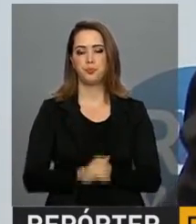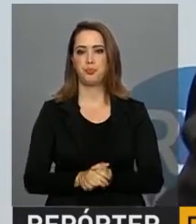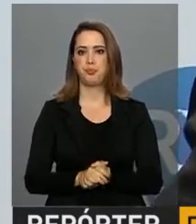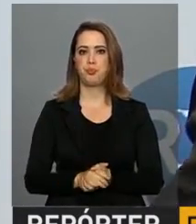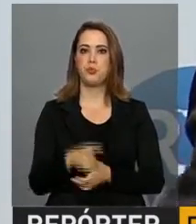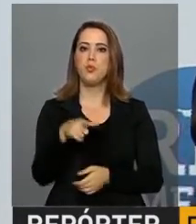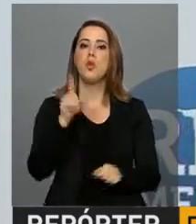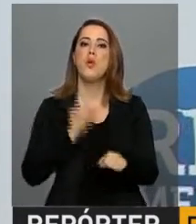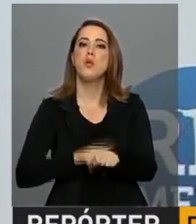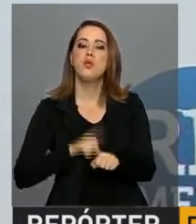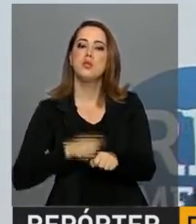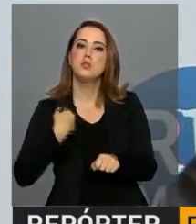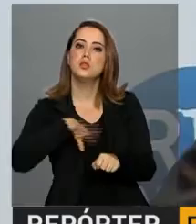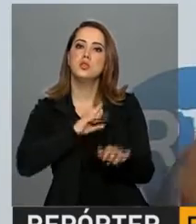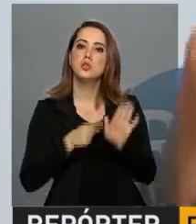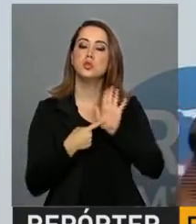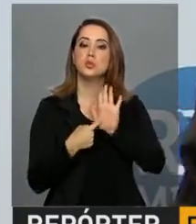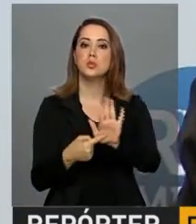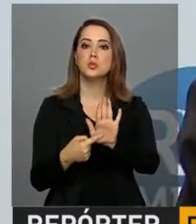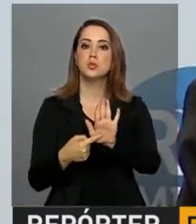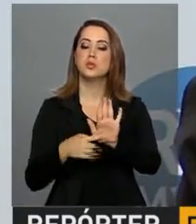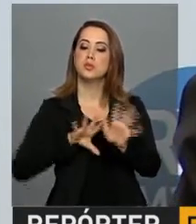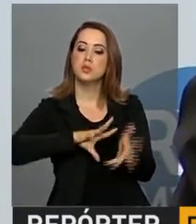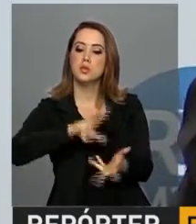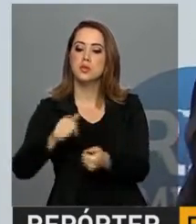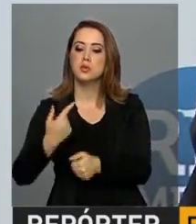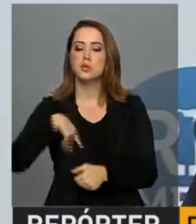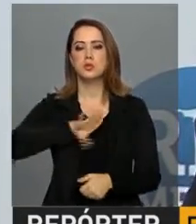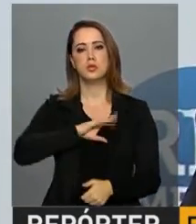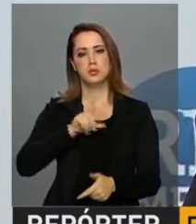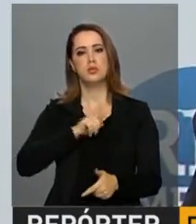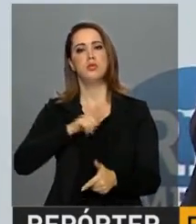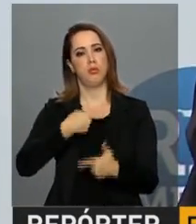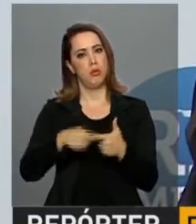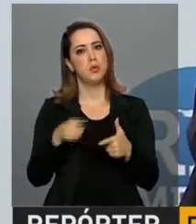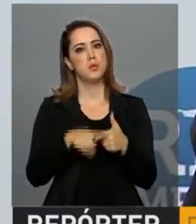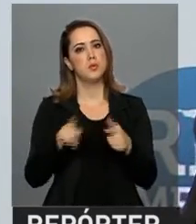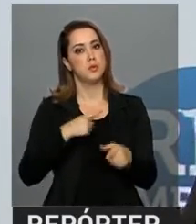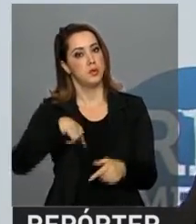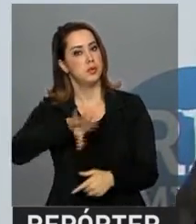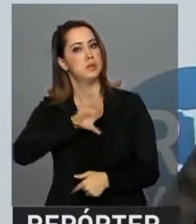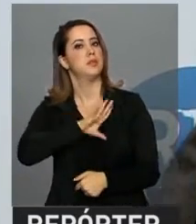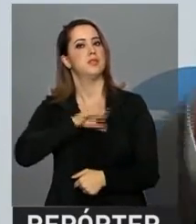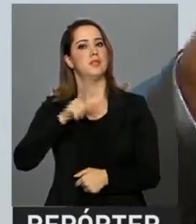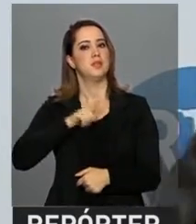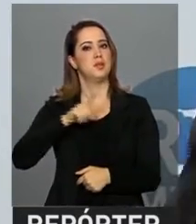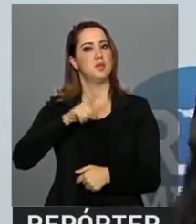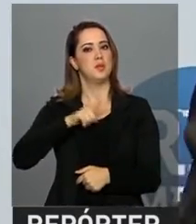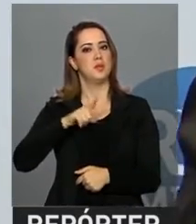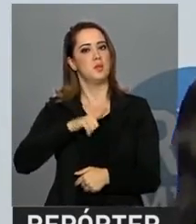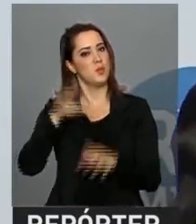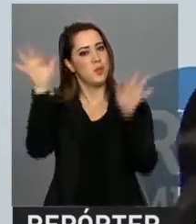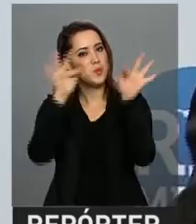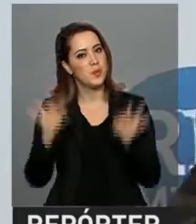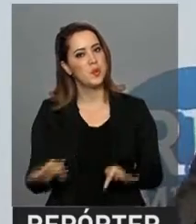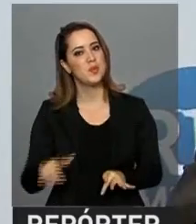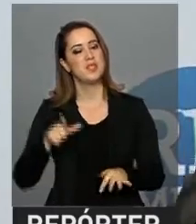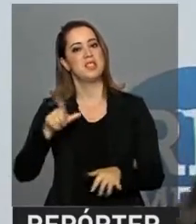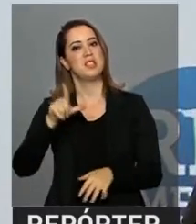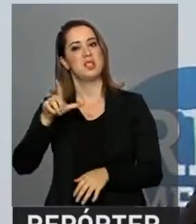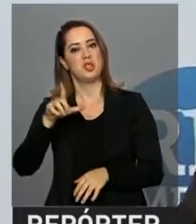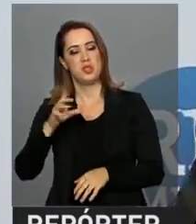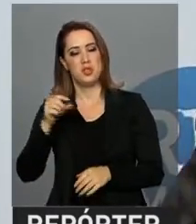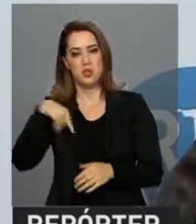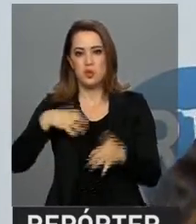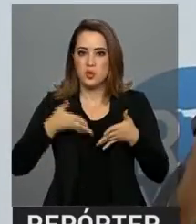nós temos desafios, problemas, mas, acima de tudo, a gente tem muito orgulho de ser carioca, temos muito orgulho da